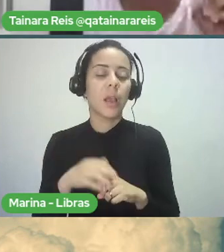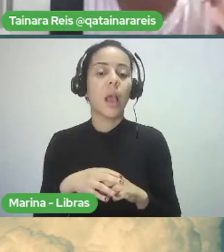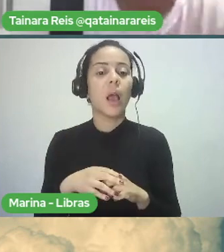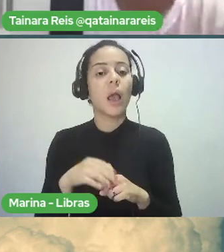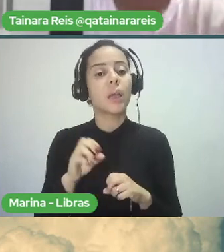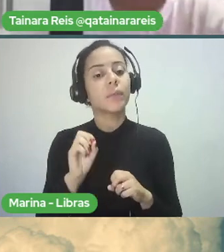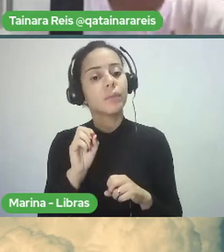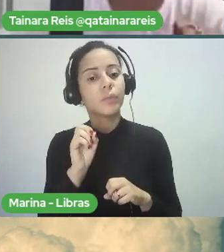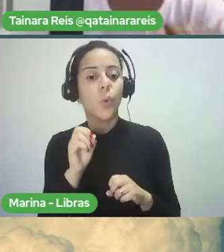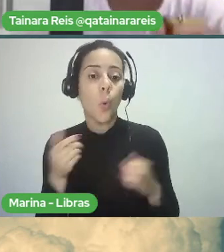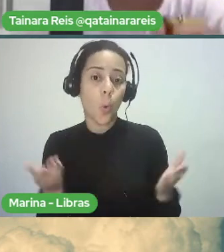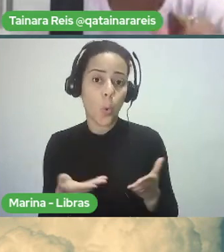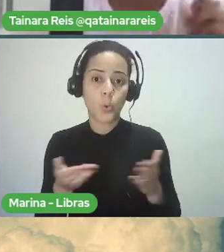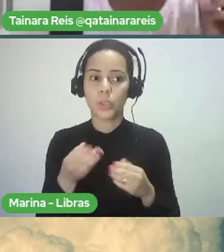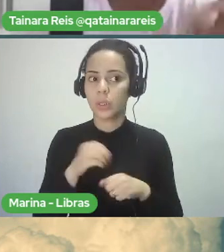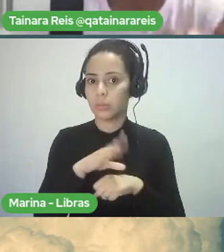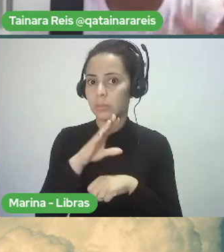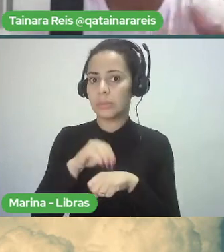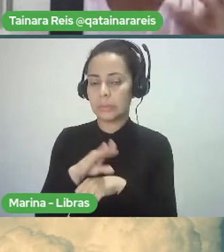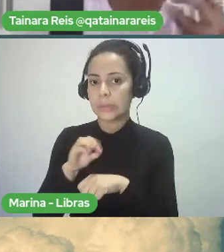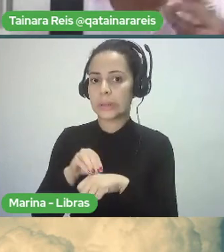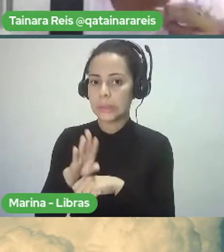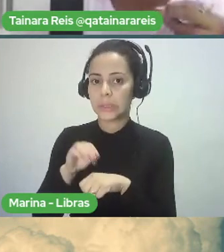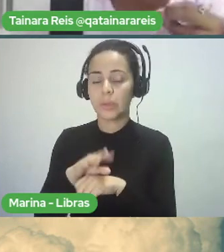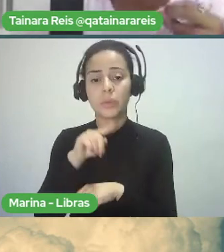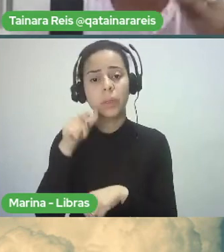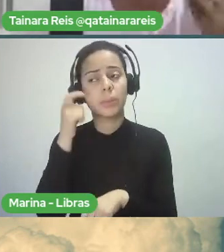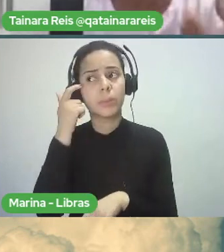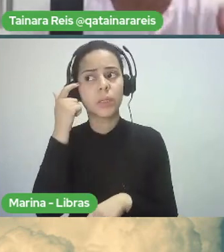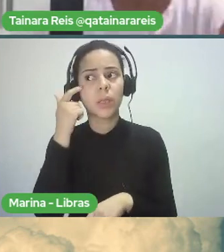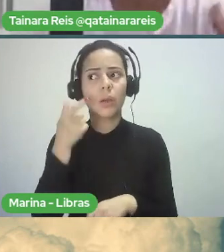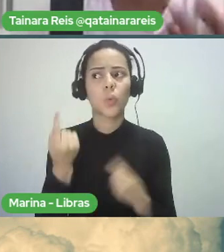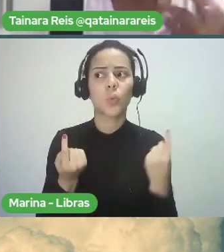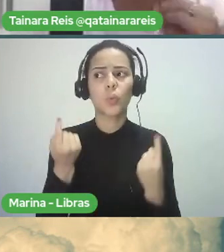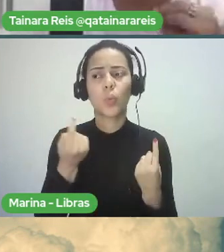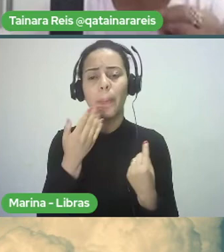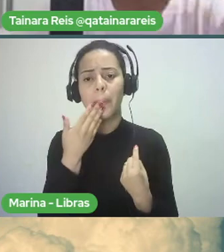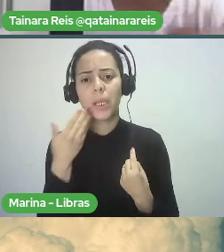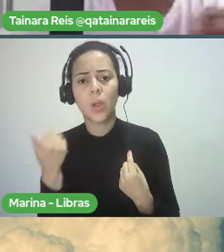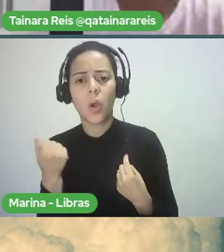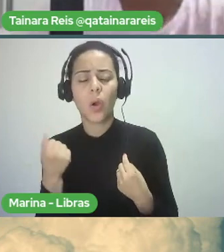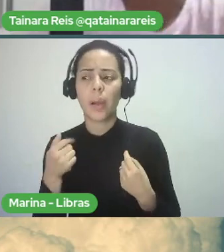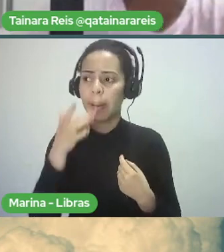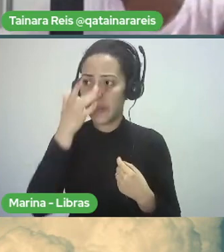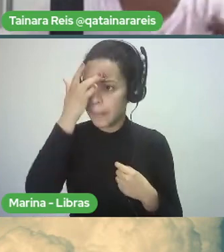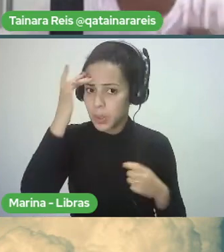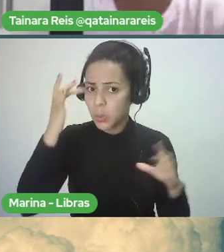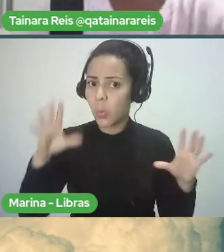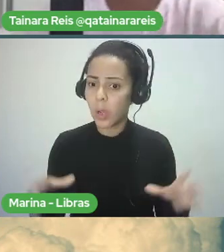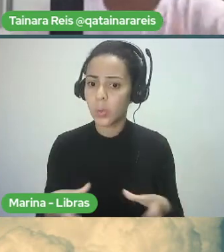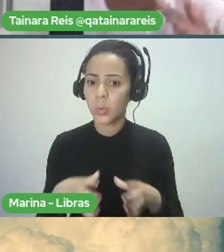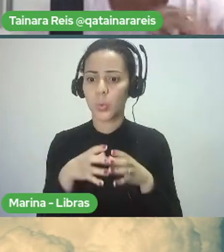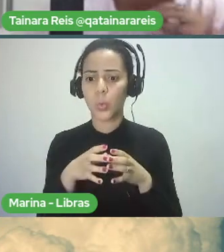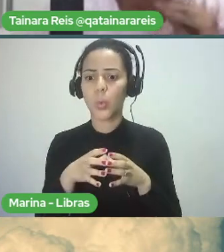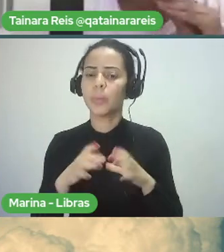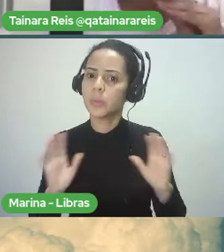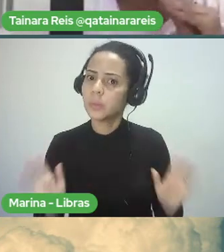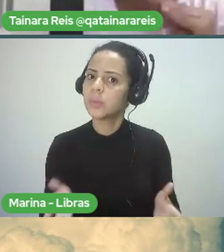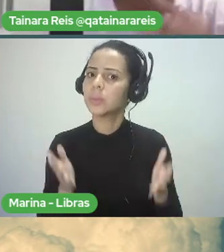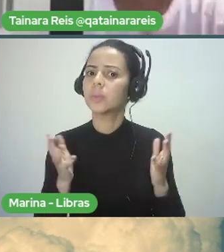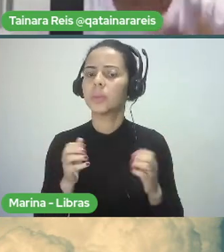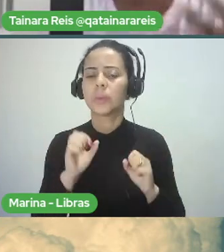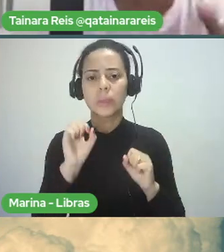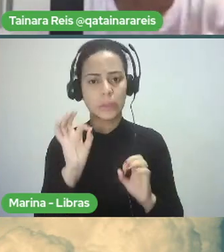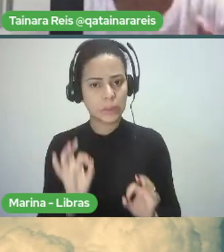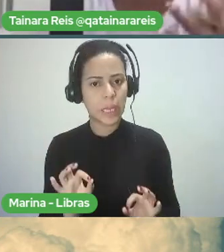bombardeei vocês de possibilidades. Escolha aquilo que você acha que as pessoas vão se engajar mais, que já tenha alguém no time que já fez alguma coisa do tipo, para